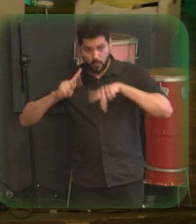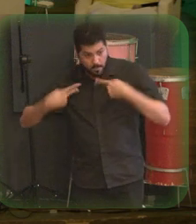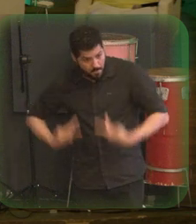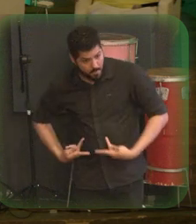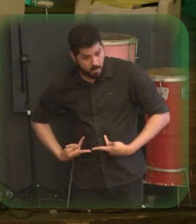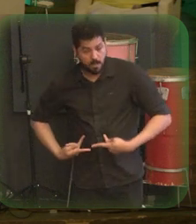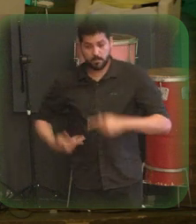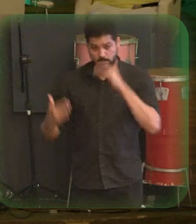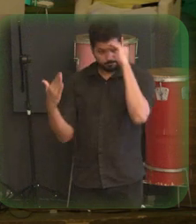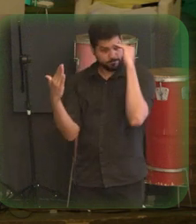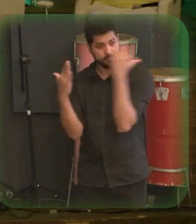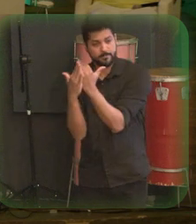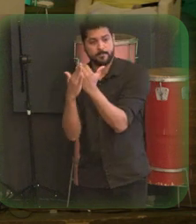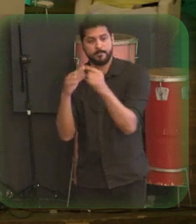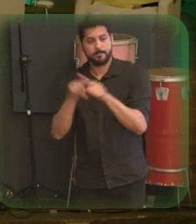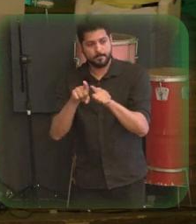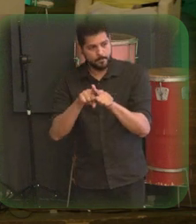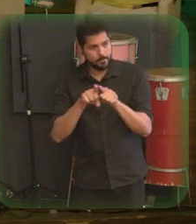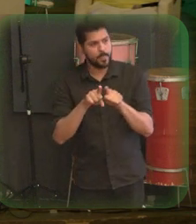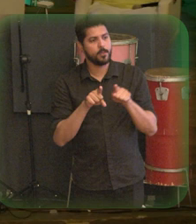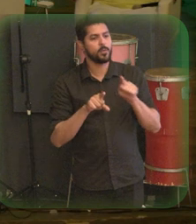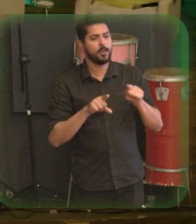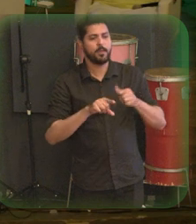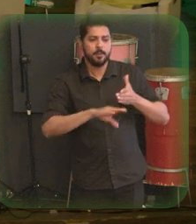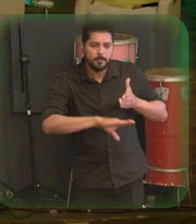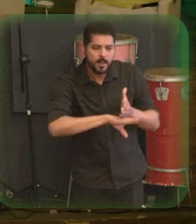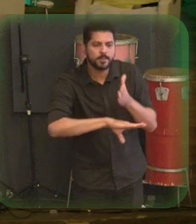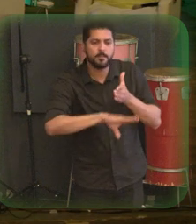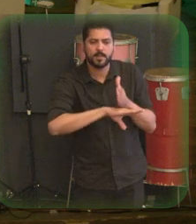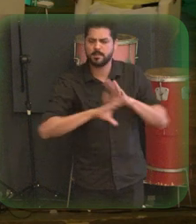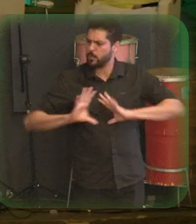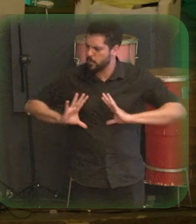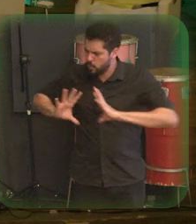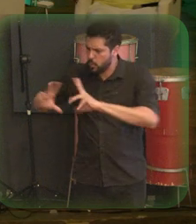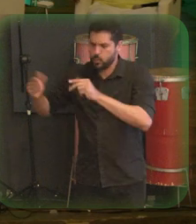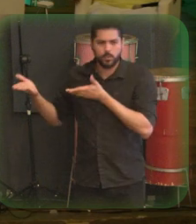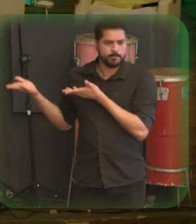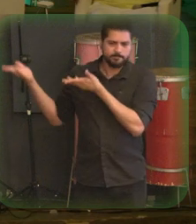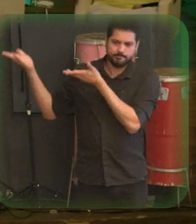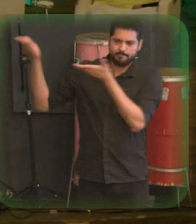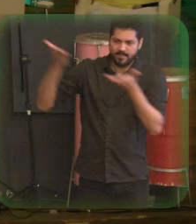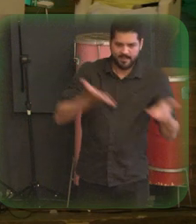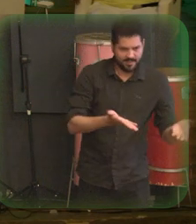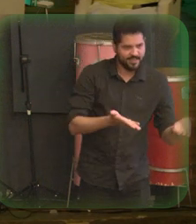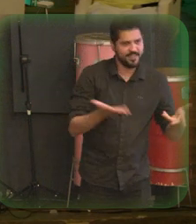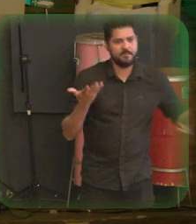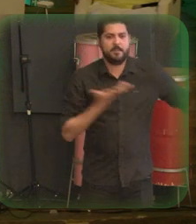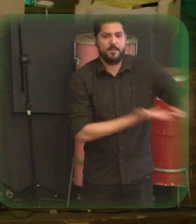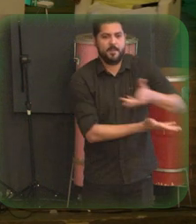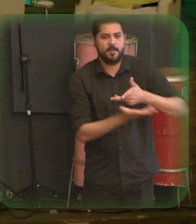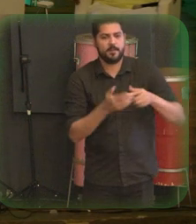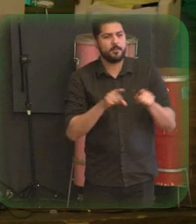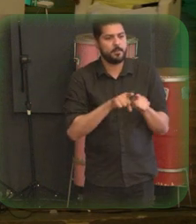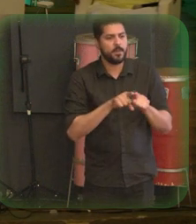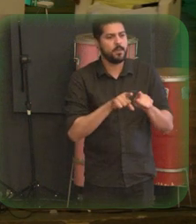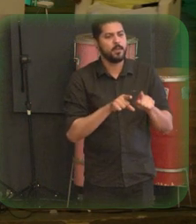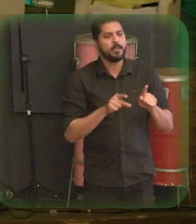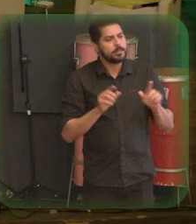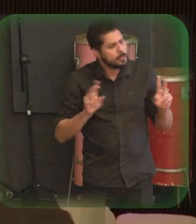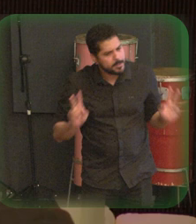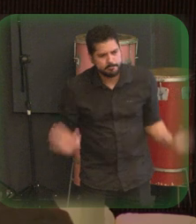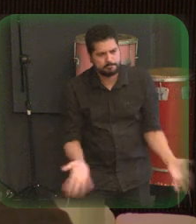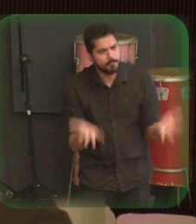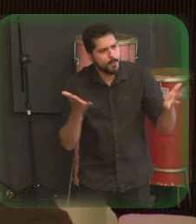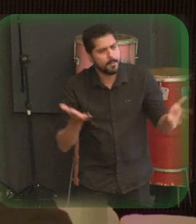democracia participativa, com a afirmação da pluralidade humana, respeito da singularidade da pessoa e fomento da liberdade e